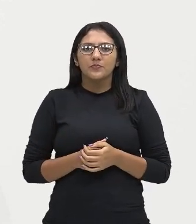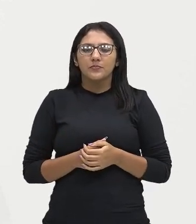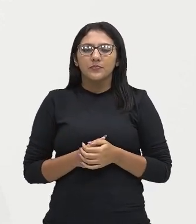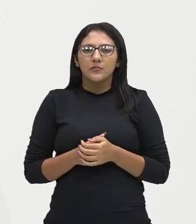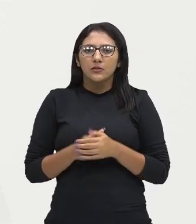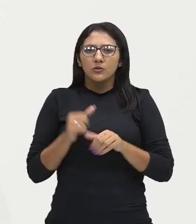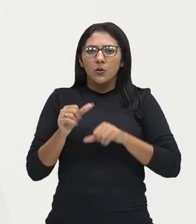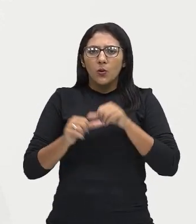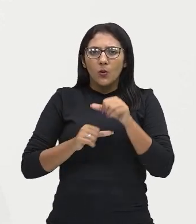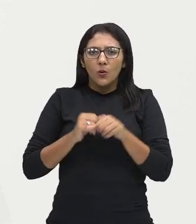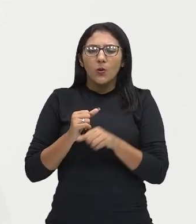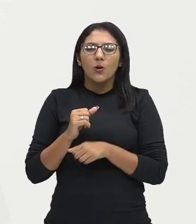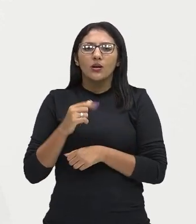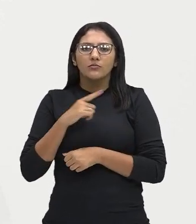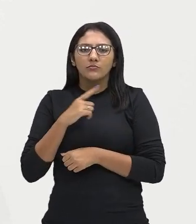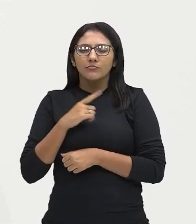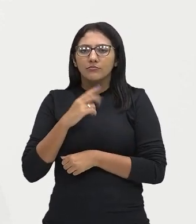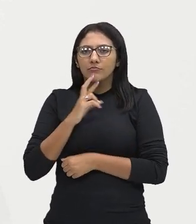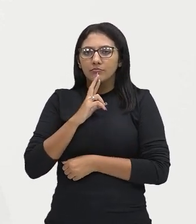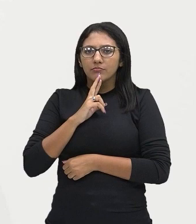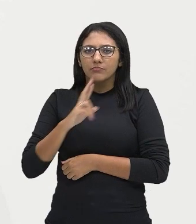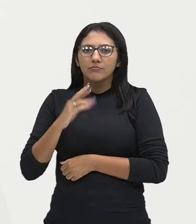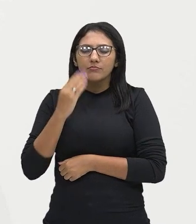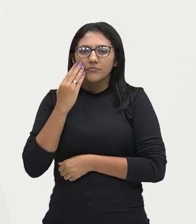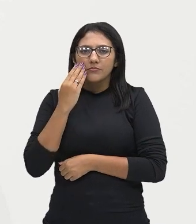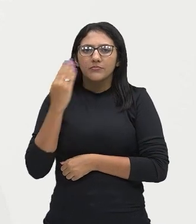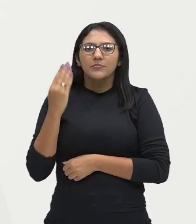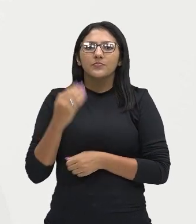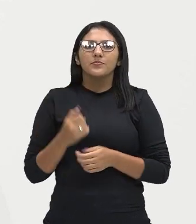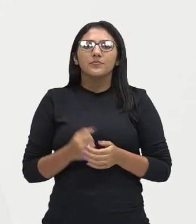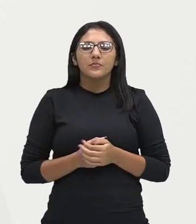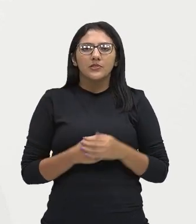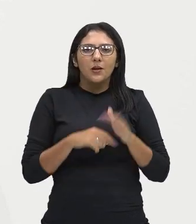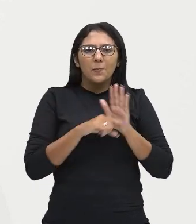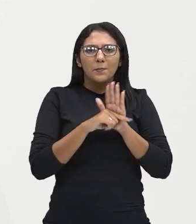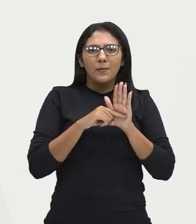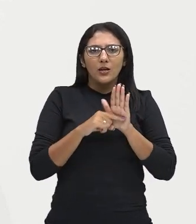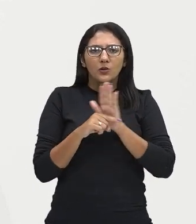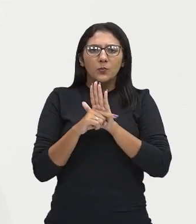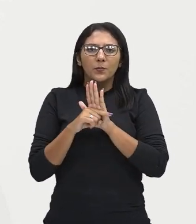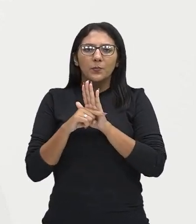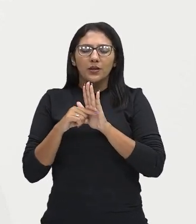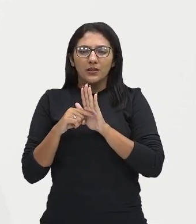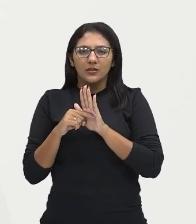operação com sinal, nós temos uma multiplicação de sinais iguais.